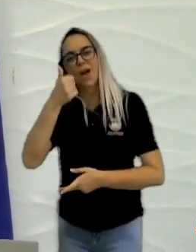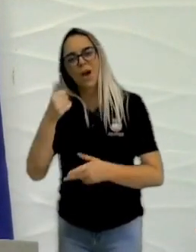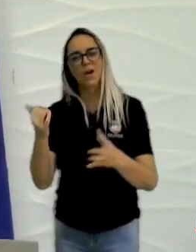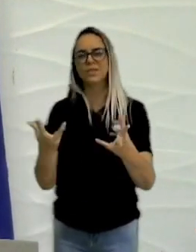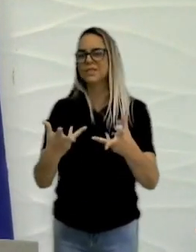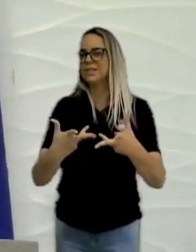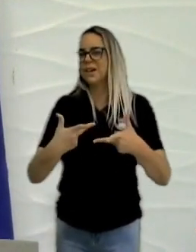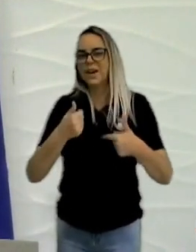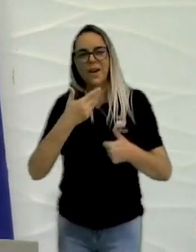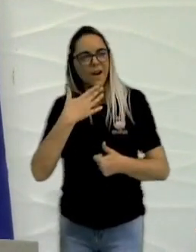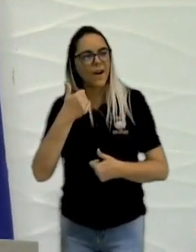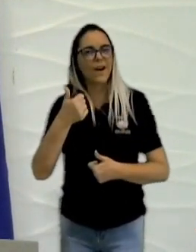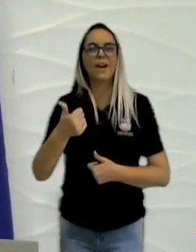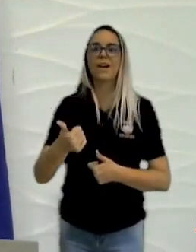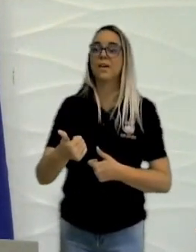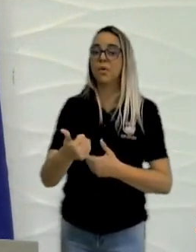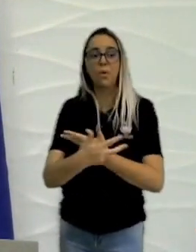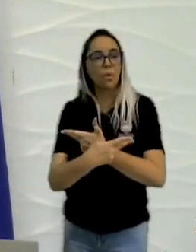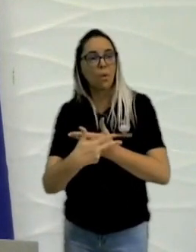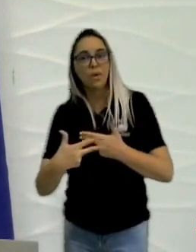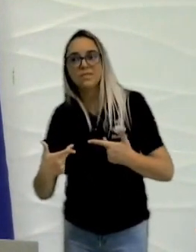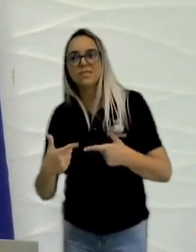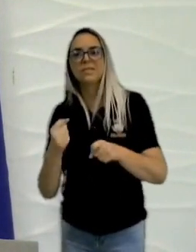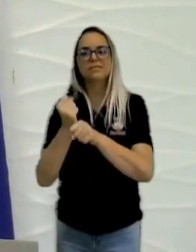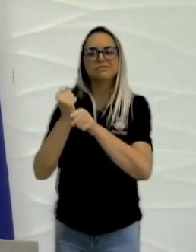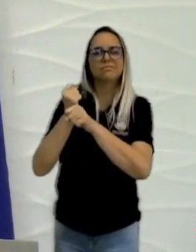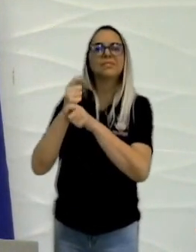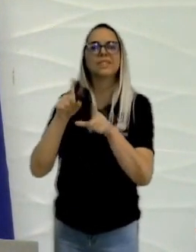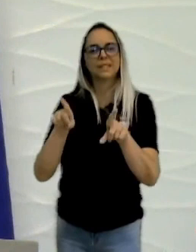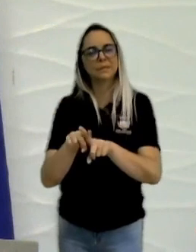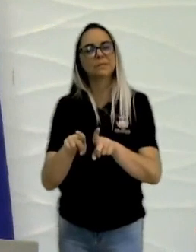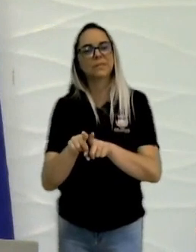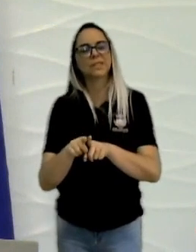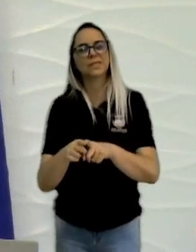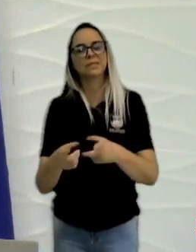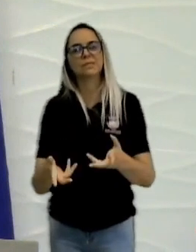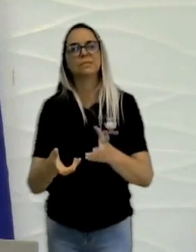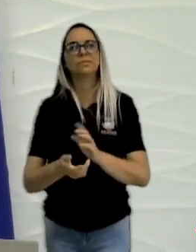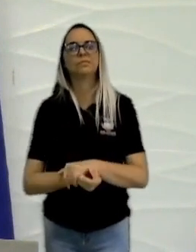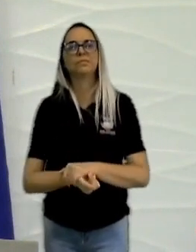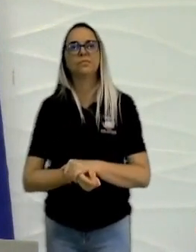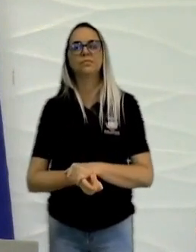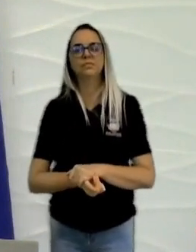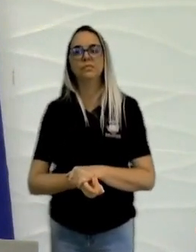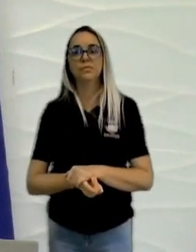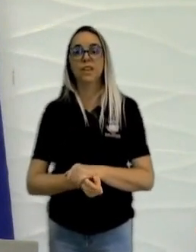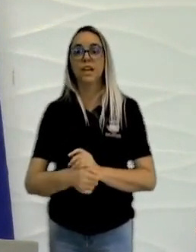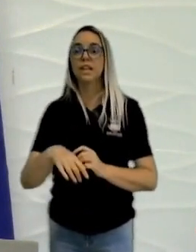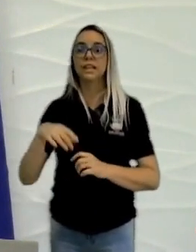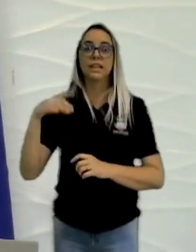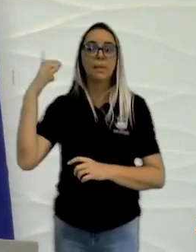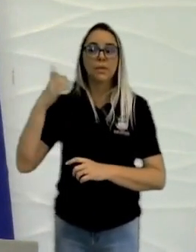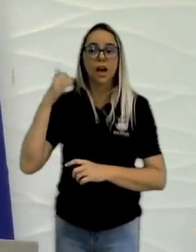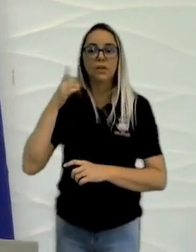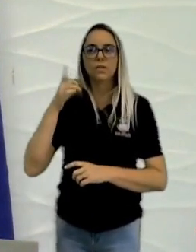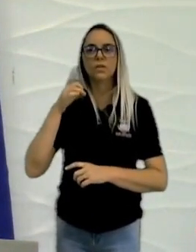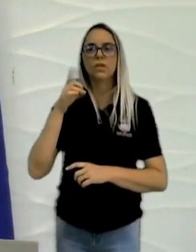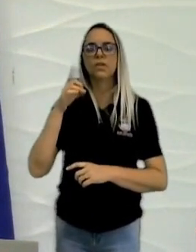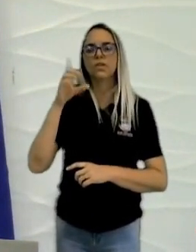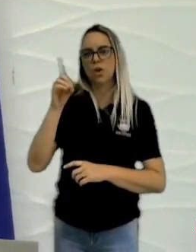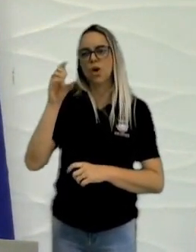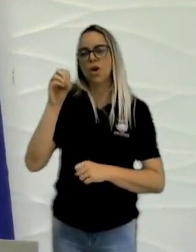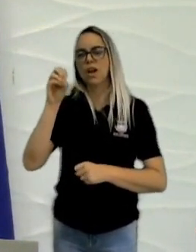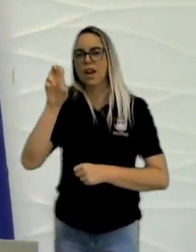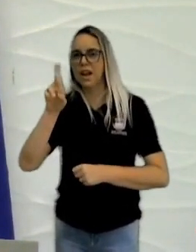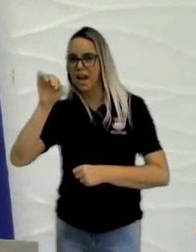buscando obras. E aí nós temos também, já encaminhado pelo nosso deputado Doriel Barros, uma emenda